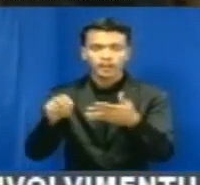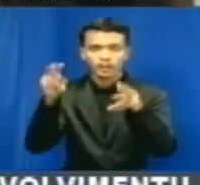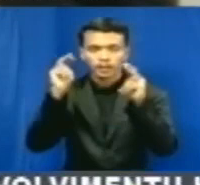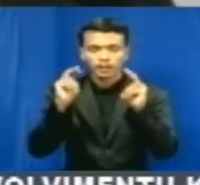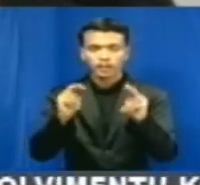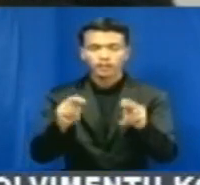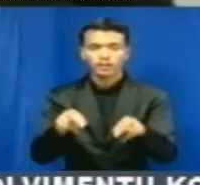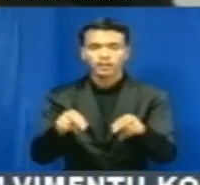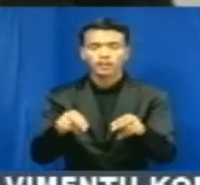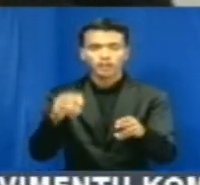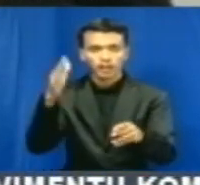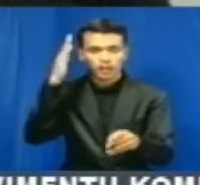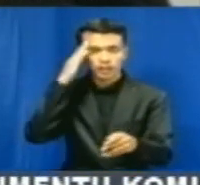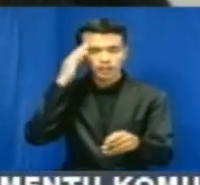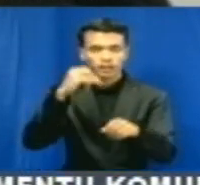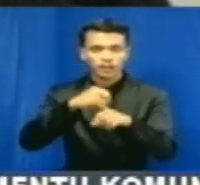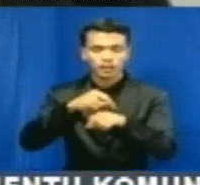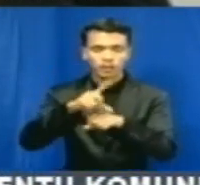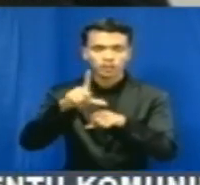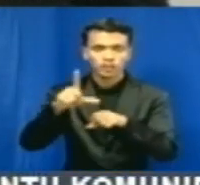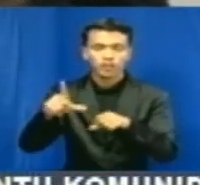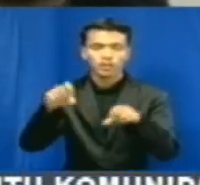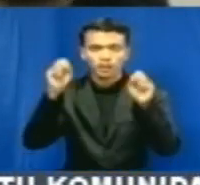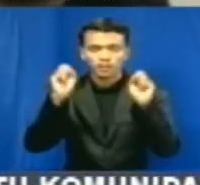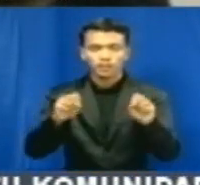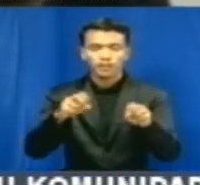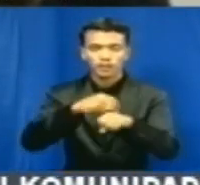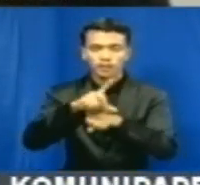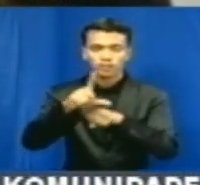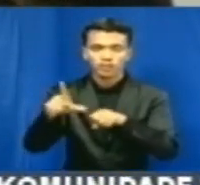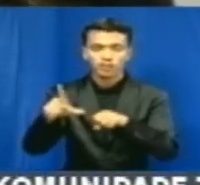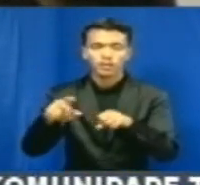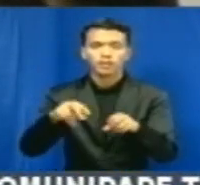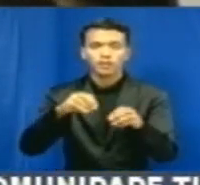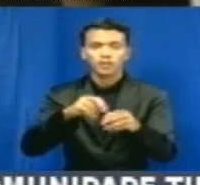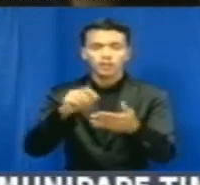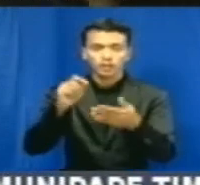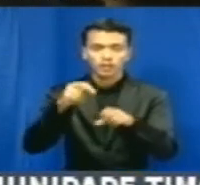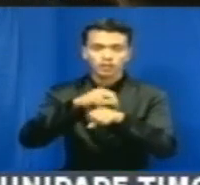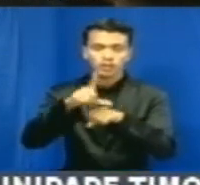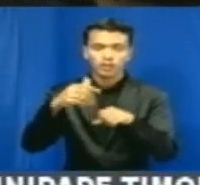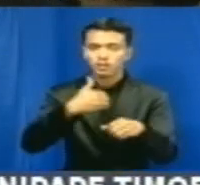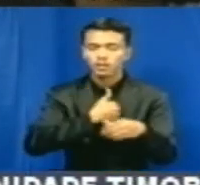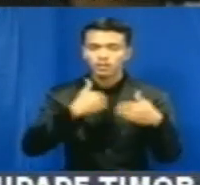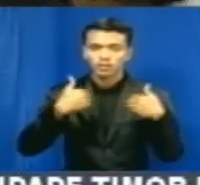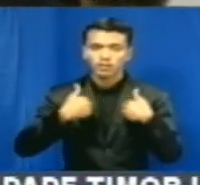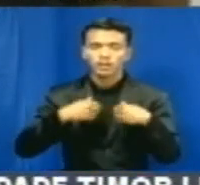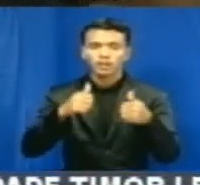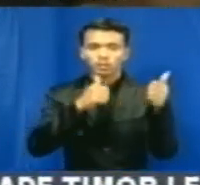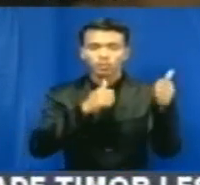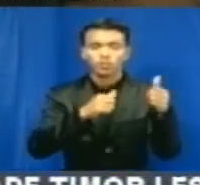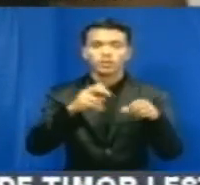norma. Bele, está a adaptar normas internacionais, bele norma nacional, mas como norma nacional, está se dá o guia, então está a adaptar norma